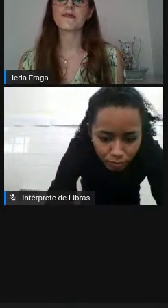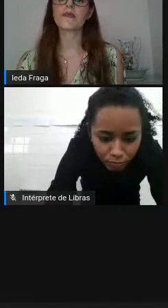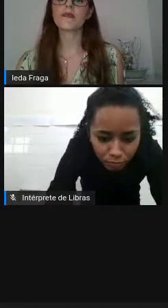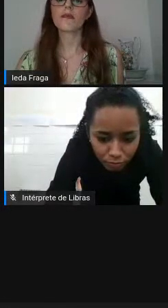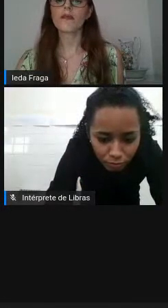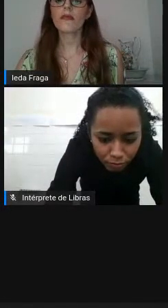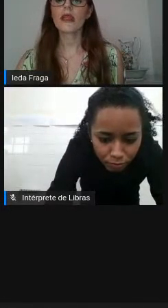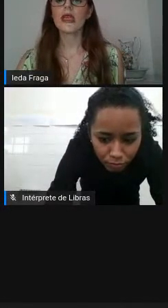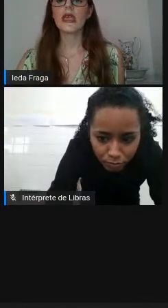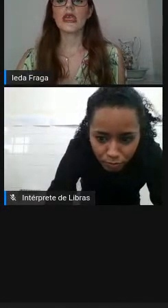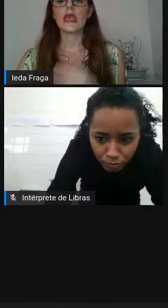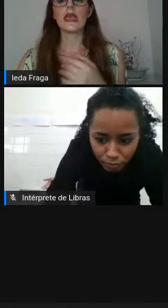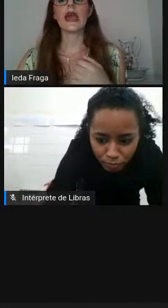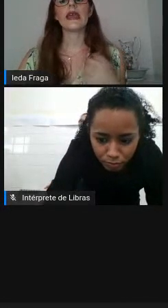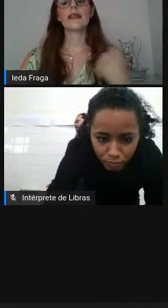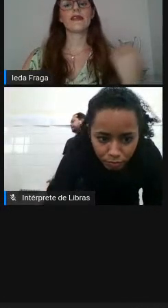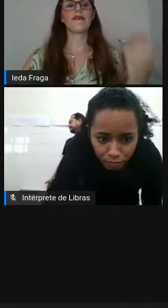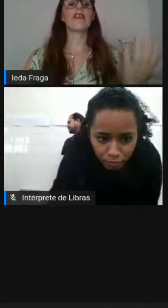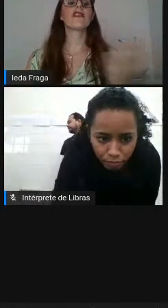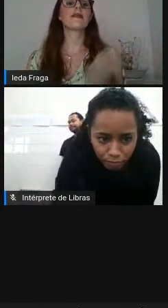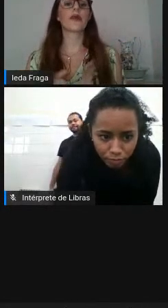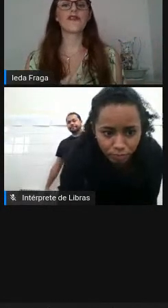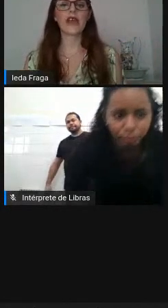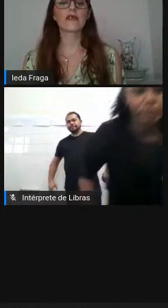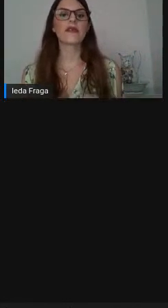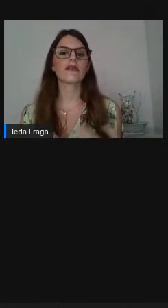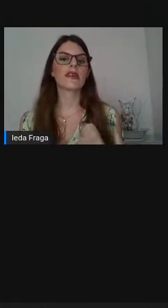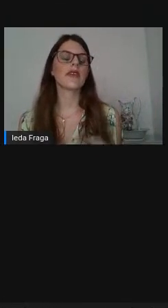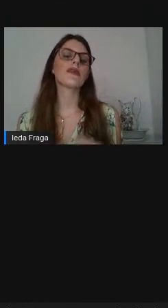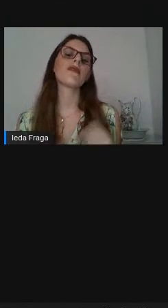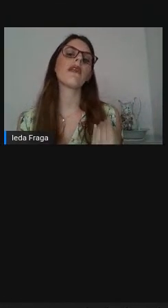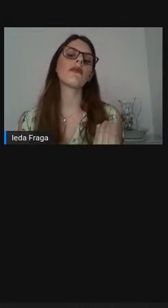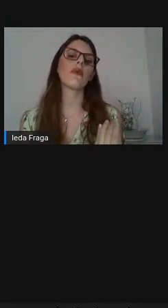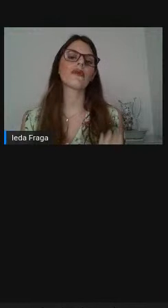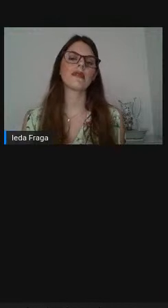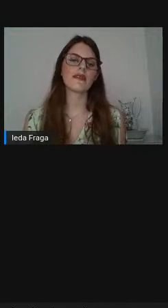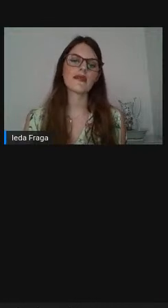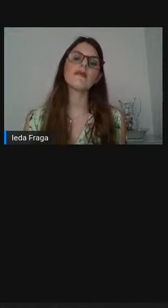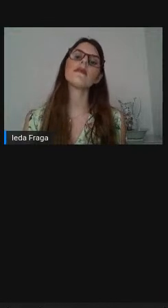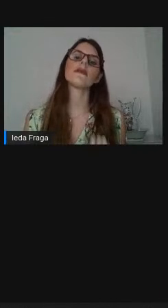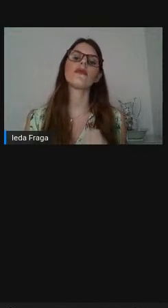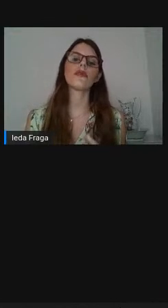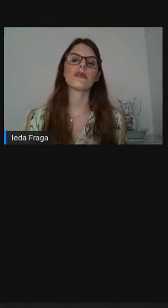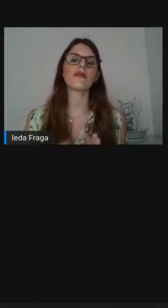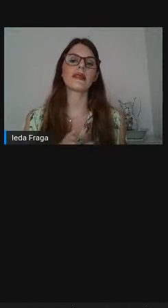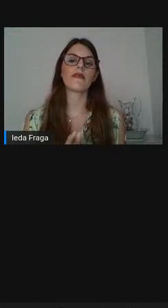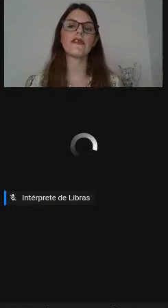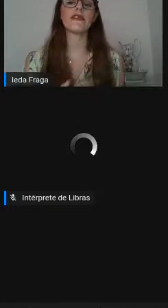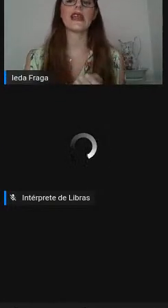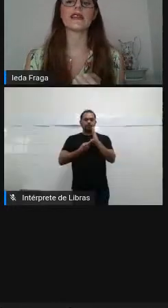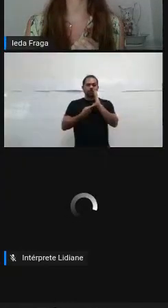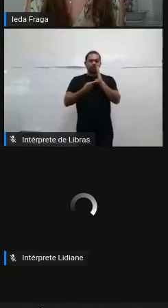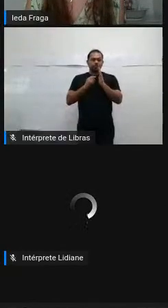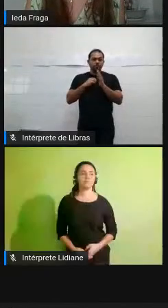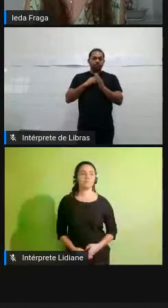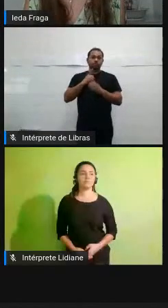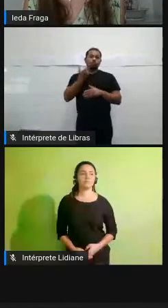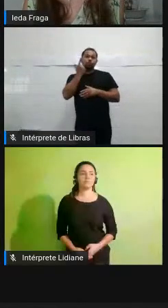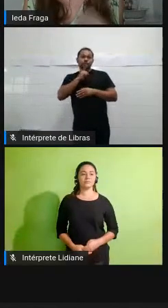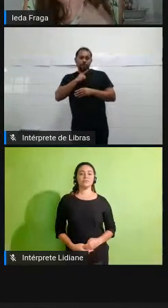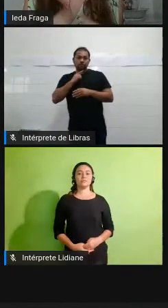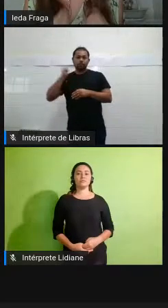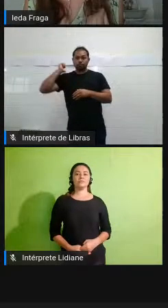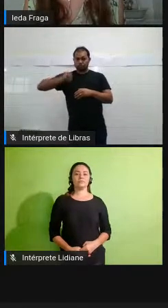Games. E aí, através desse projeto, nós conseguimos um aluno bolsista do curso subsequente de